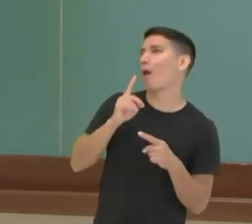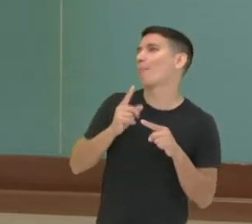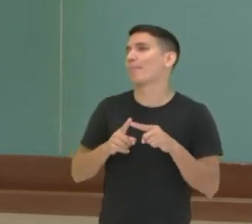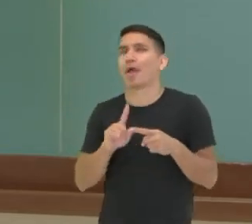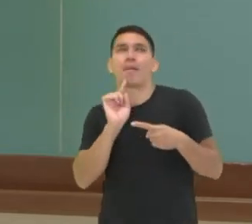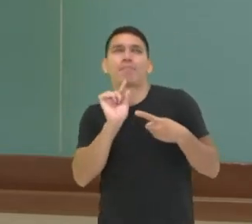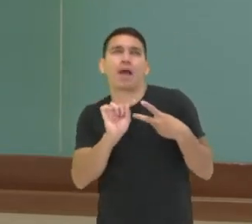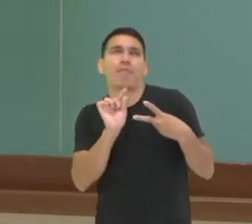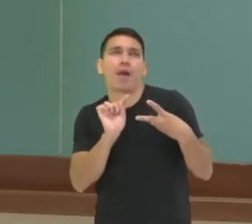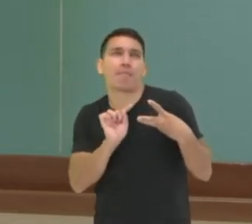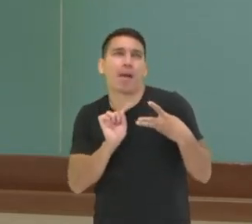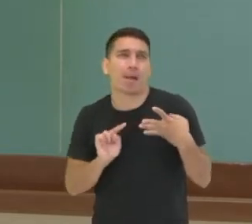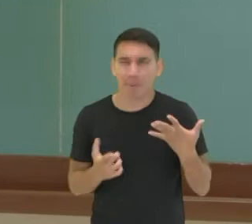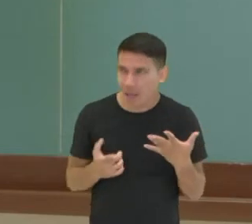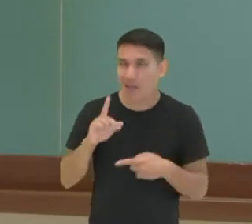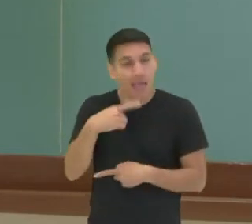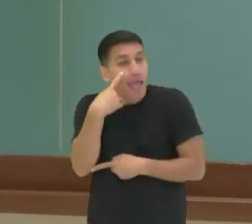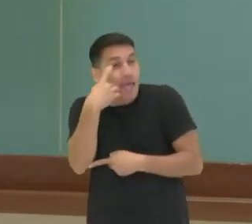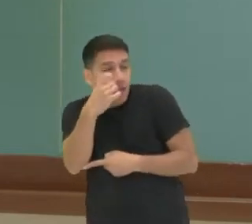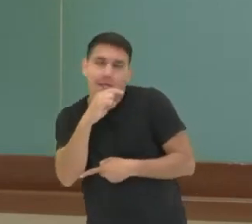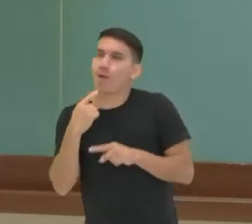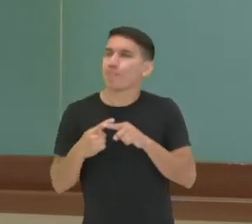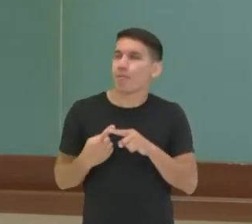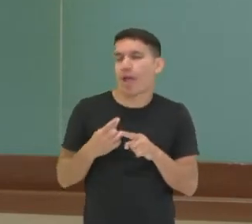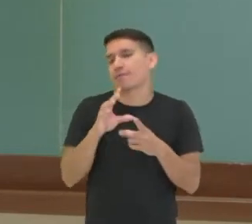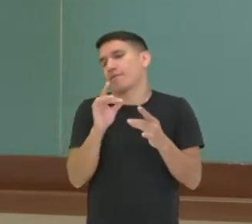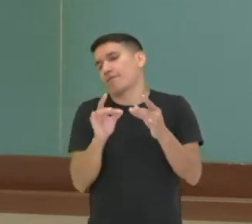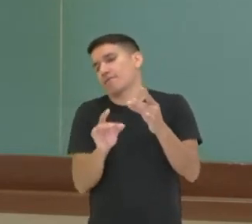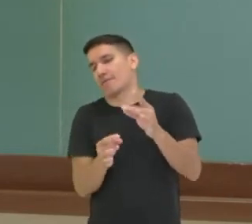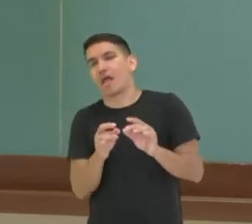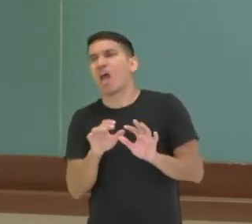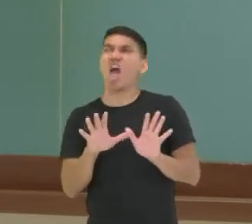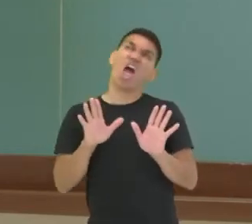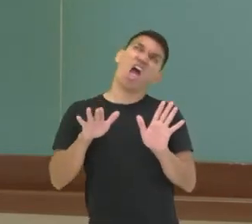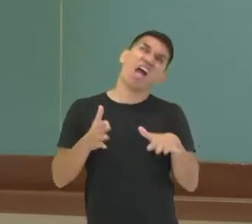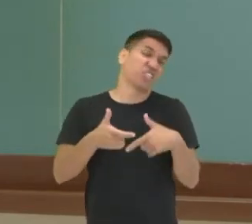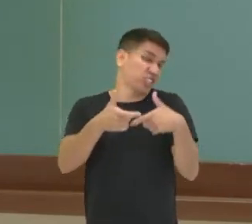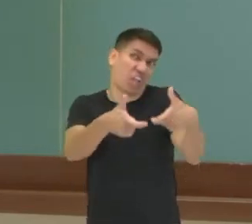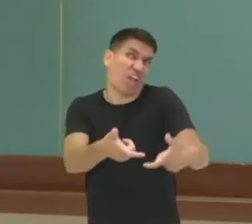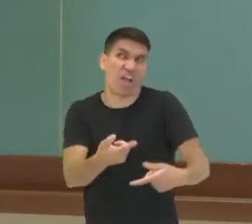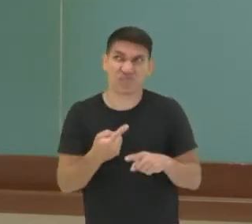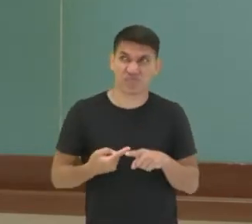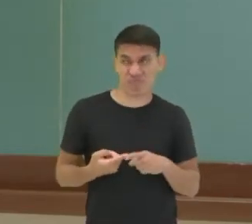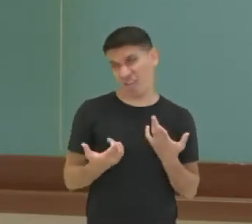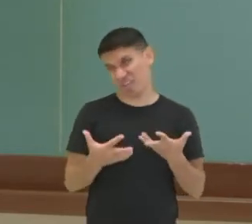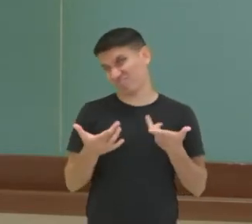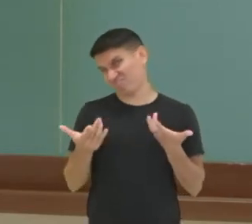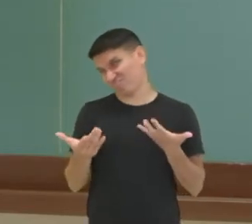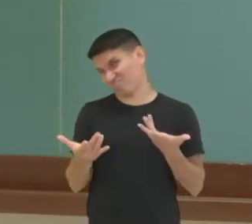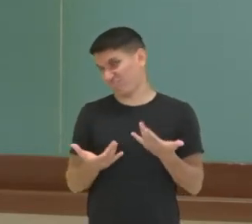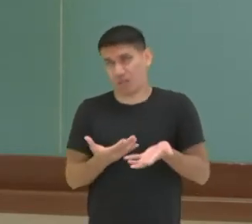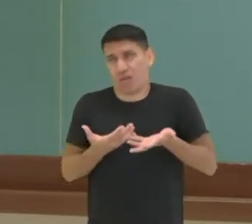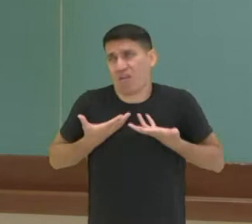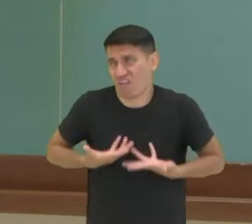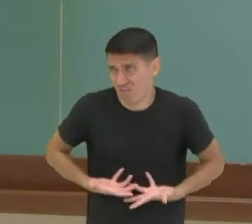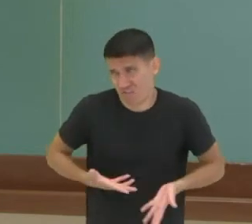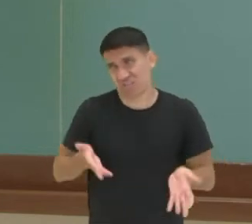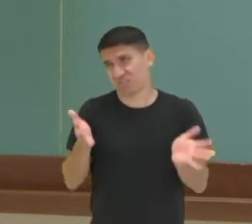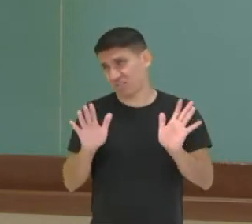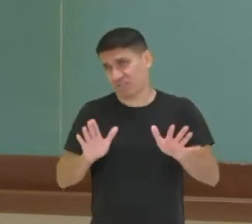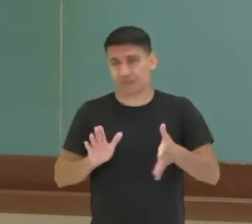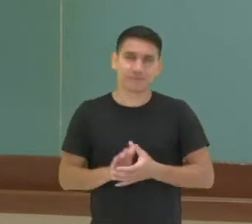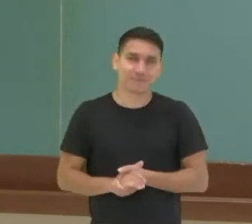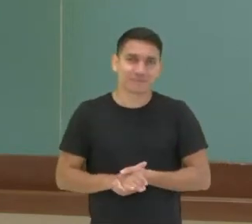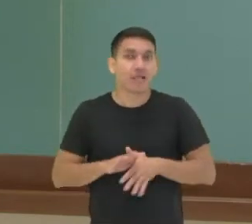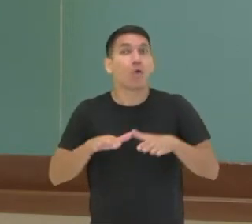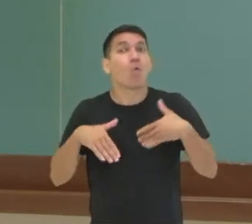por aquilo, foi interessante, foi um pouquinho chato, foi maçante assistir, em